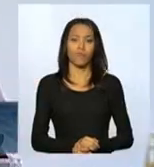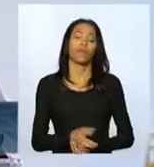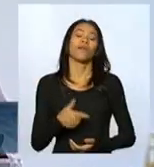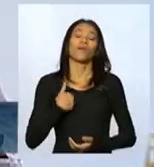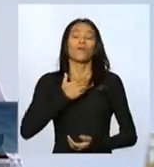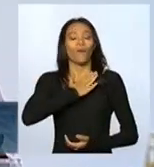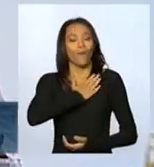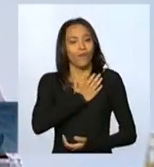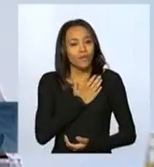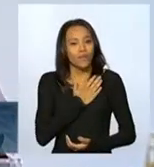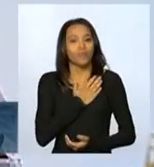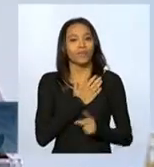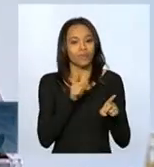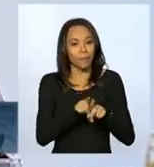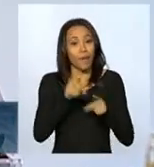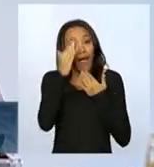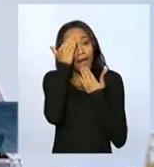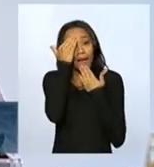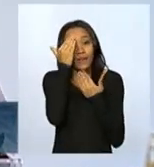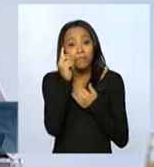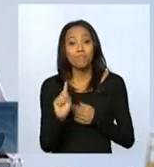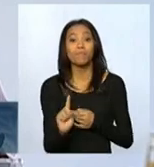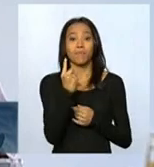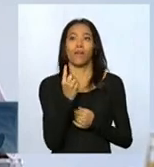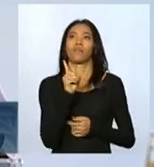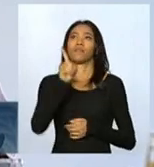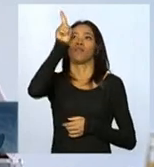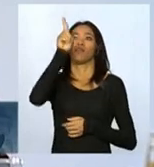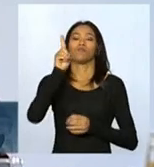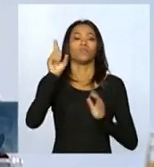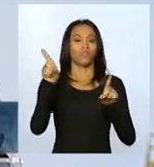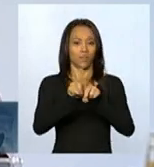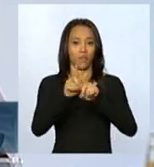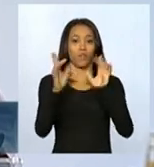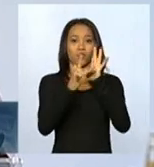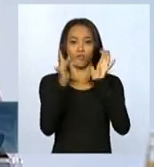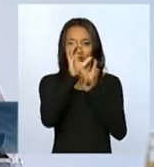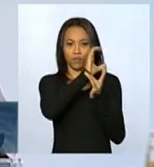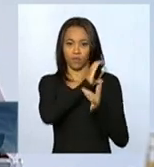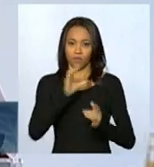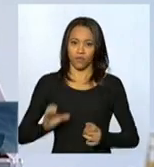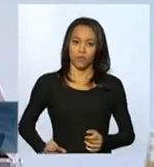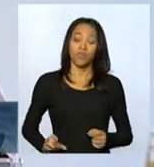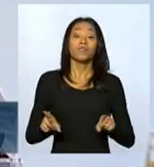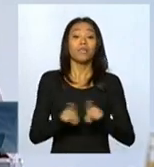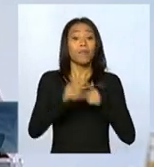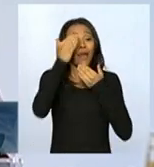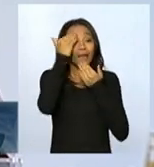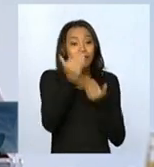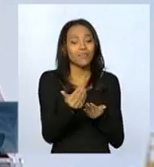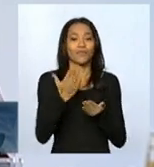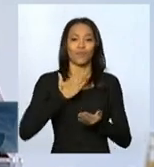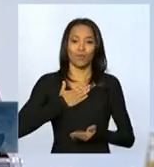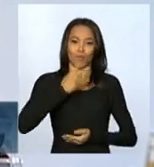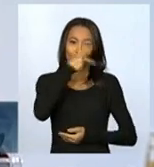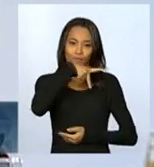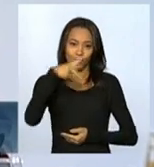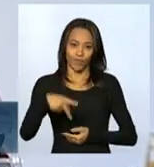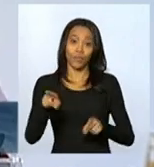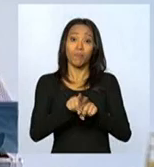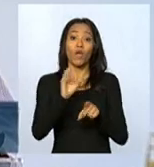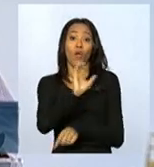Gostaria de aqui agradecer primeiramente a Deus e a Jesus Cristo, aos meus professores e coordenadores do